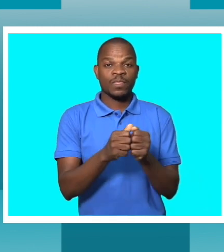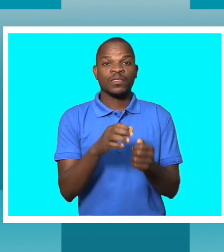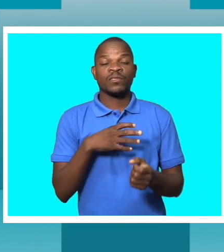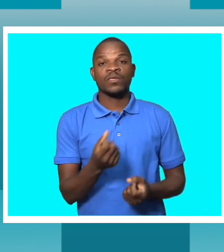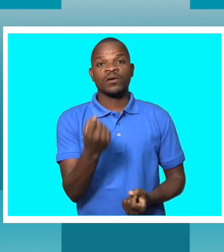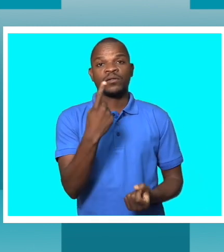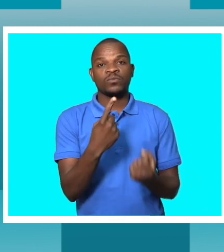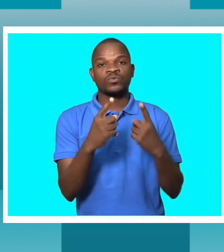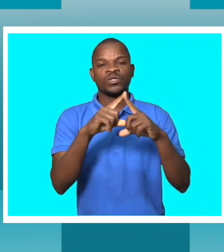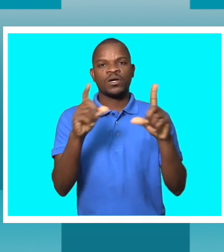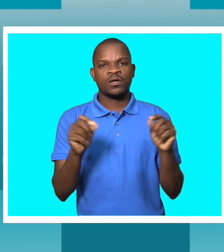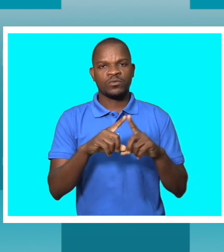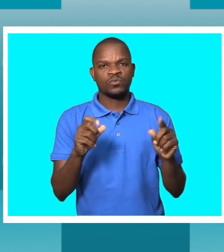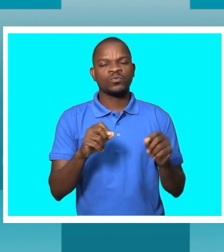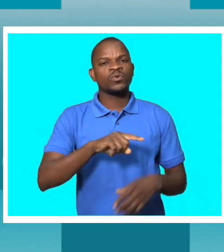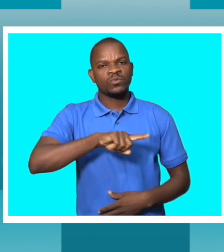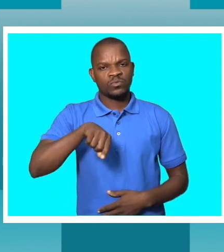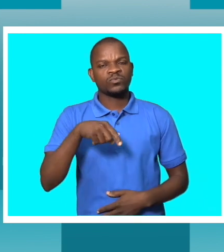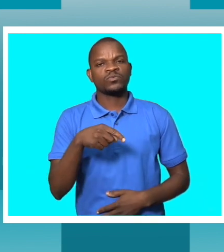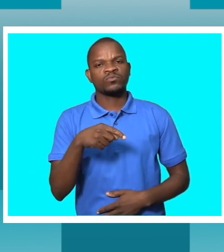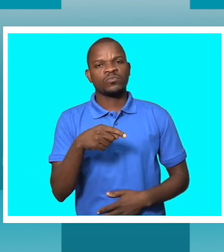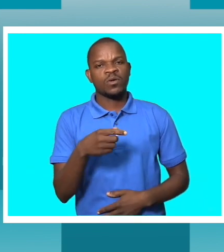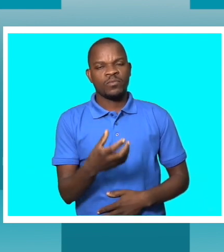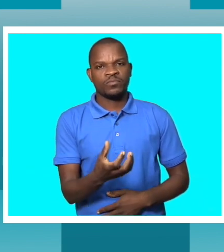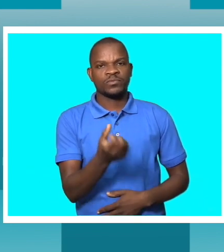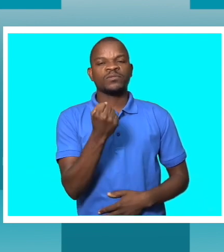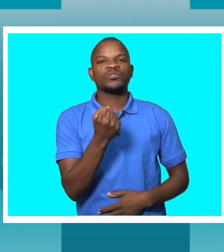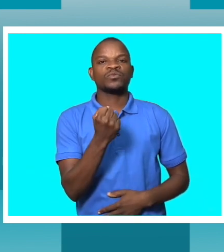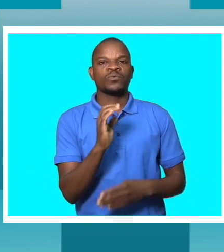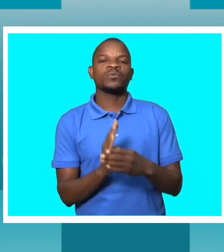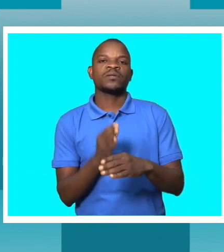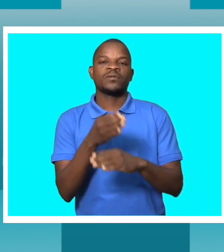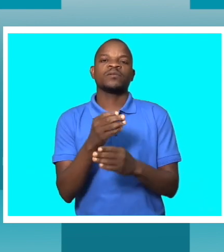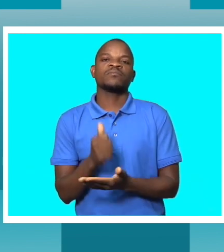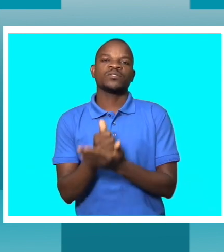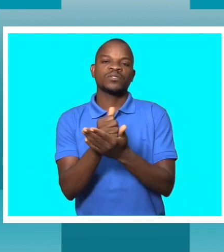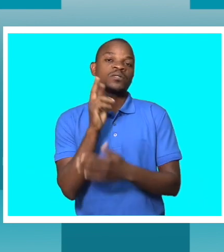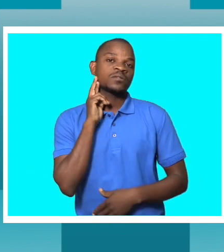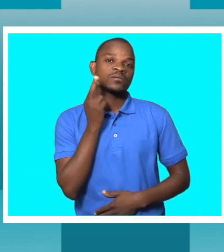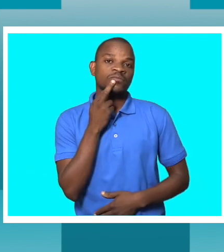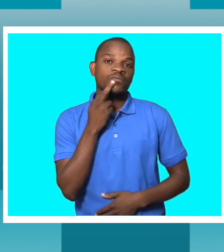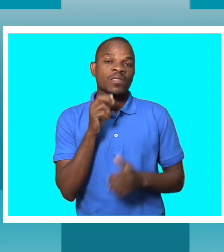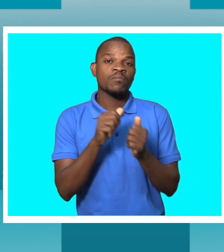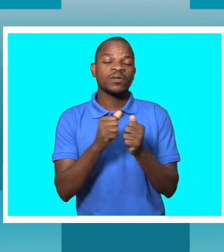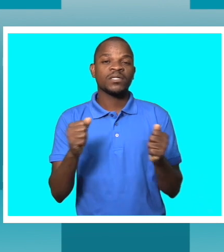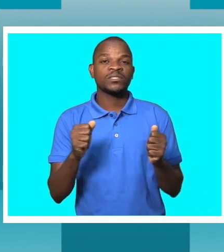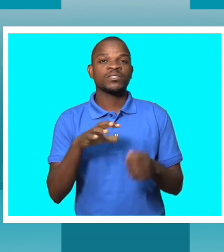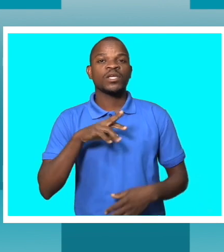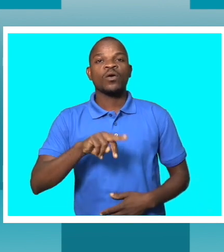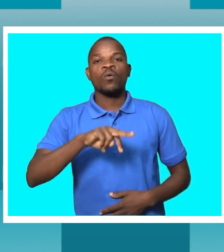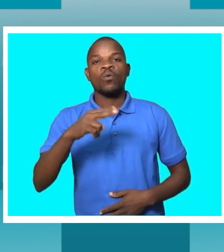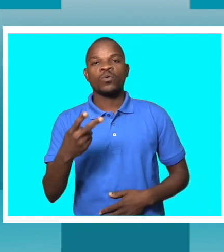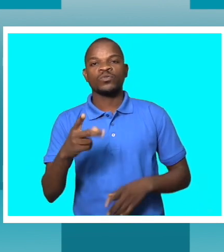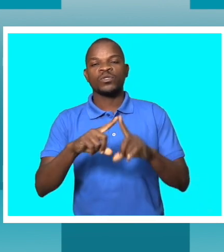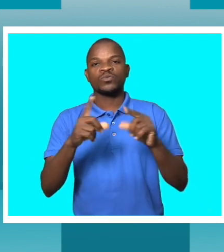pedidos em termos de resposta, possível, pode ser mesmo pelo município. Outros pedidos